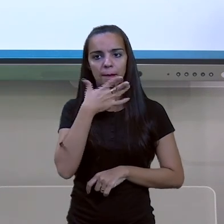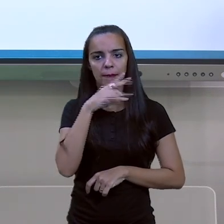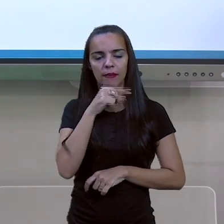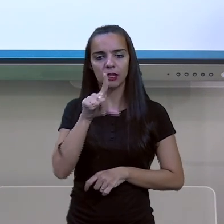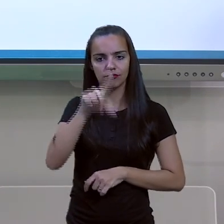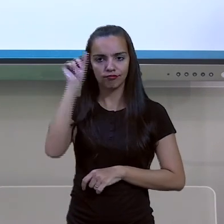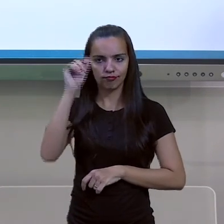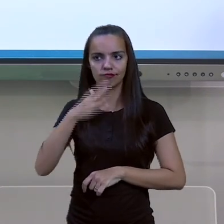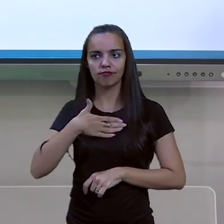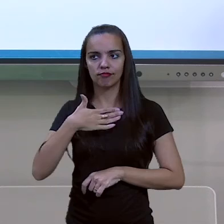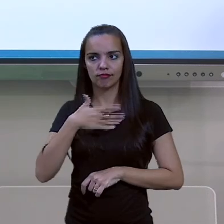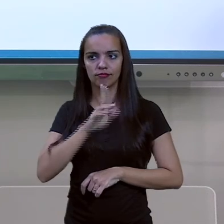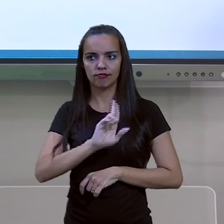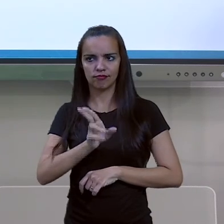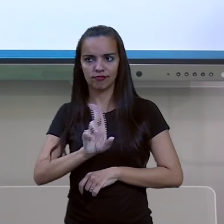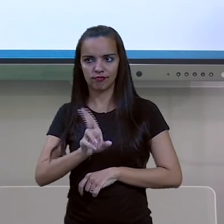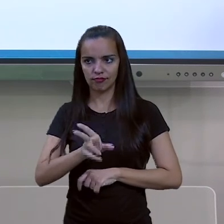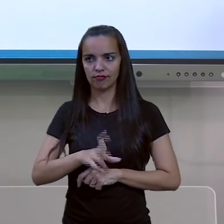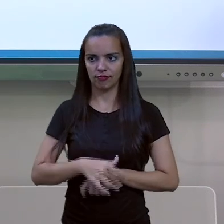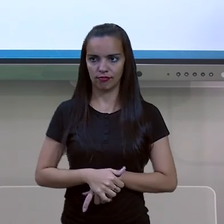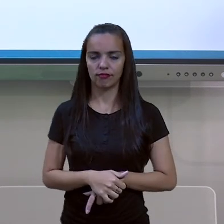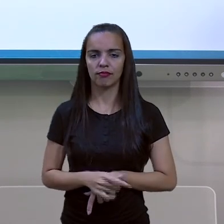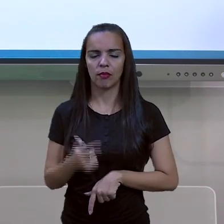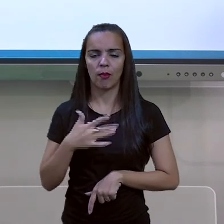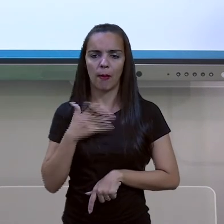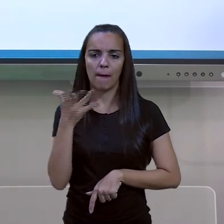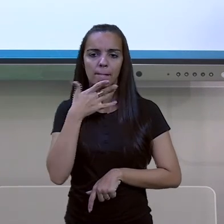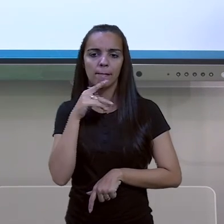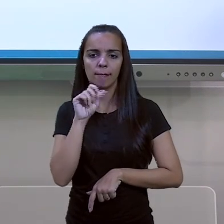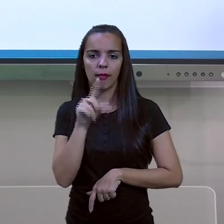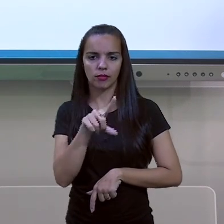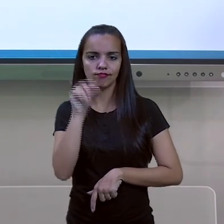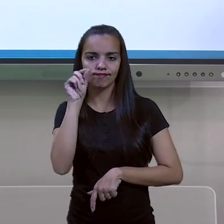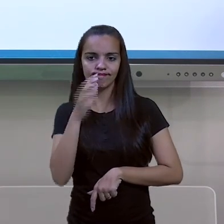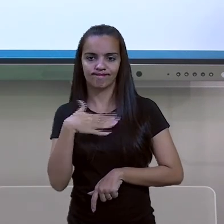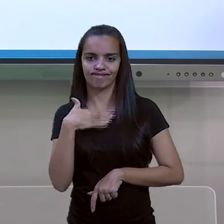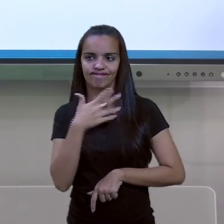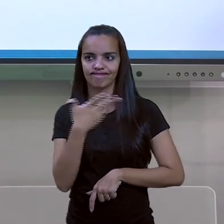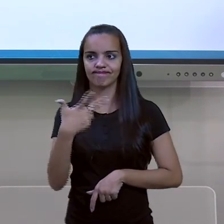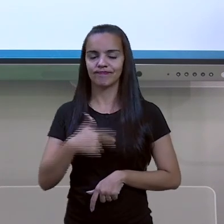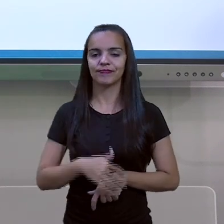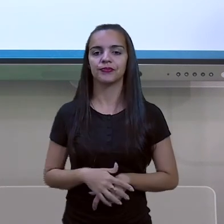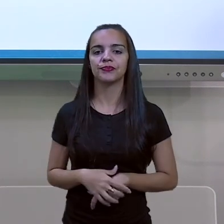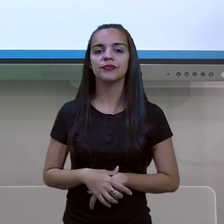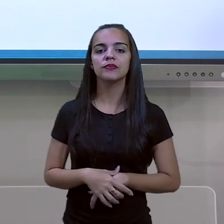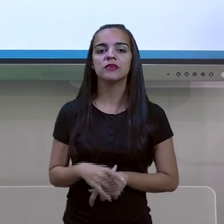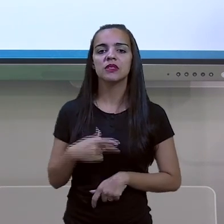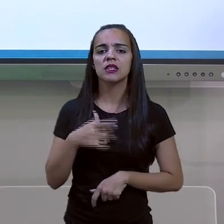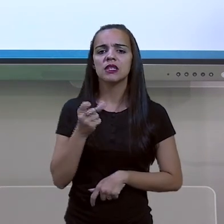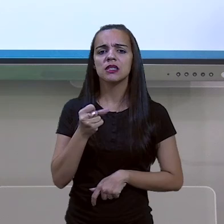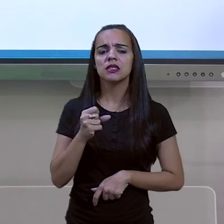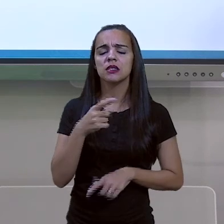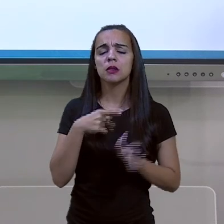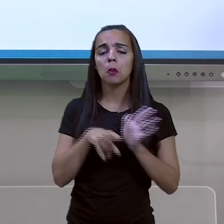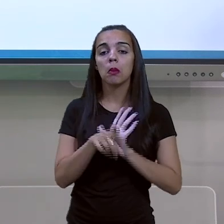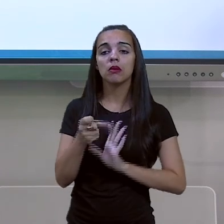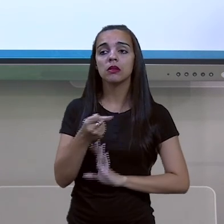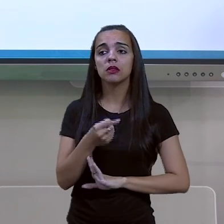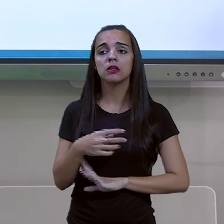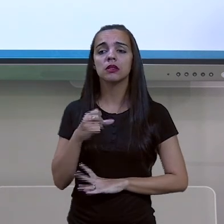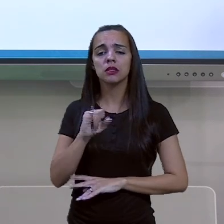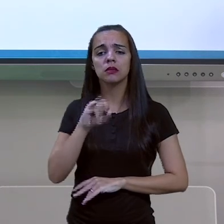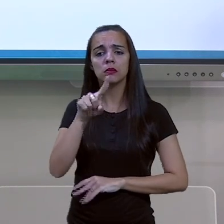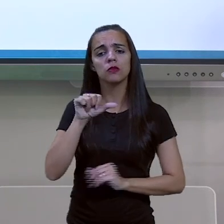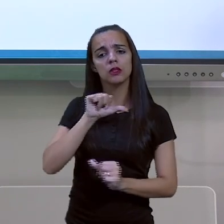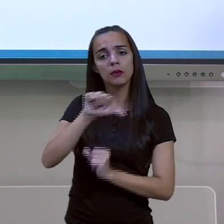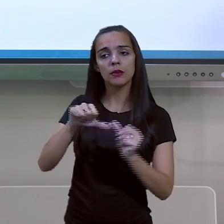meu pai, tá? Foi meu pai que escolheu o meu nome, que deu o meu nome. E aqui eu perguntei, se você pudesse, você